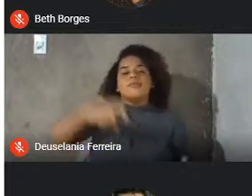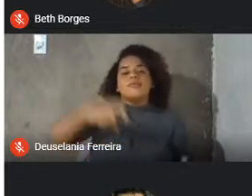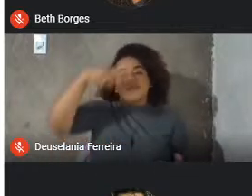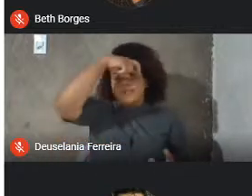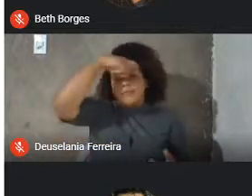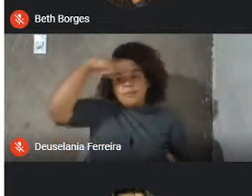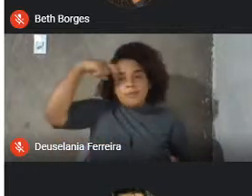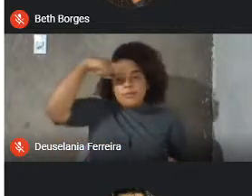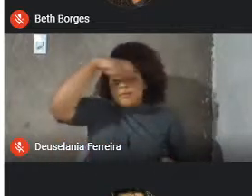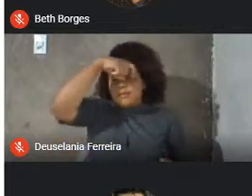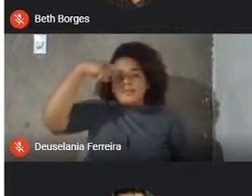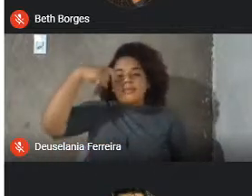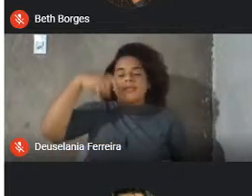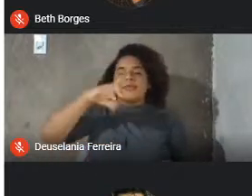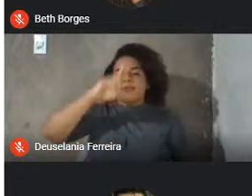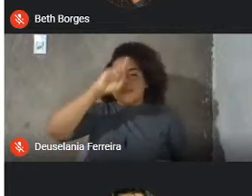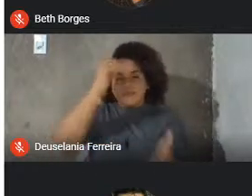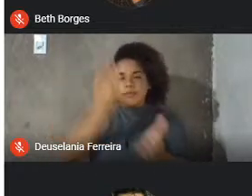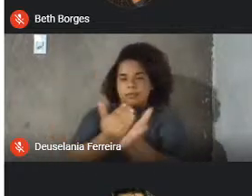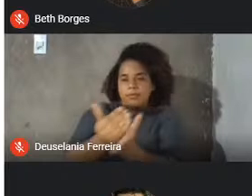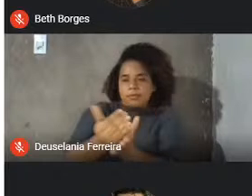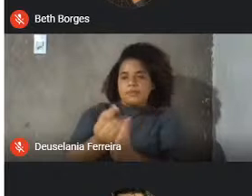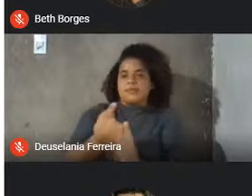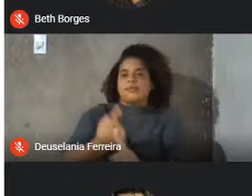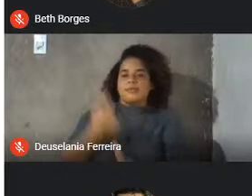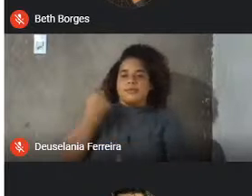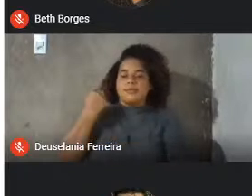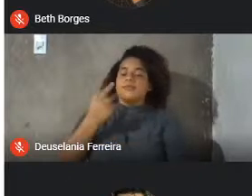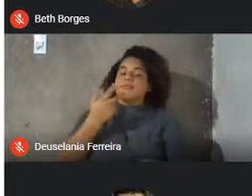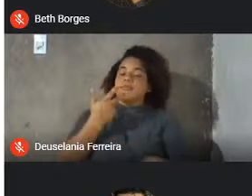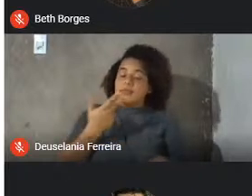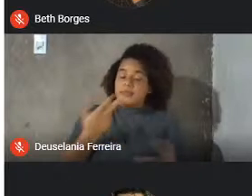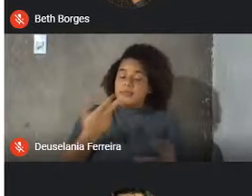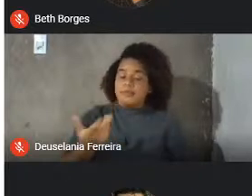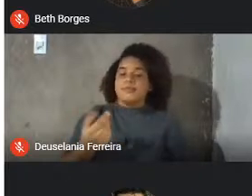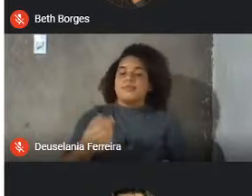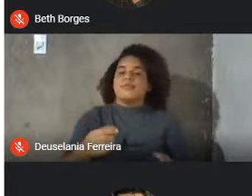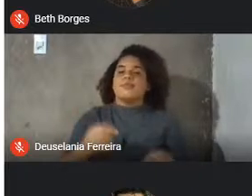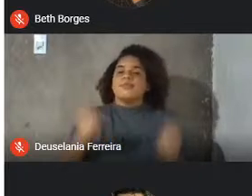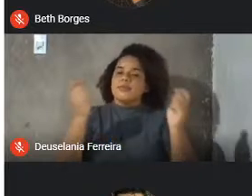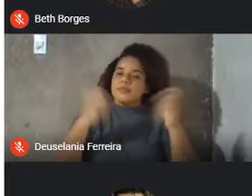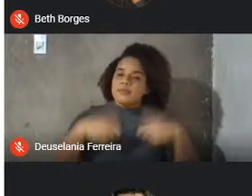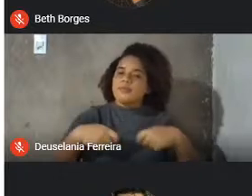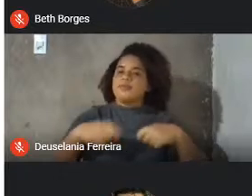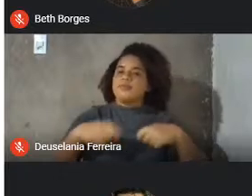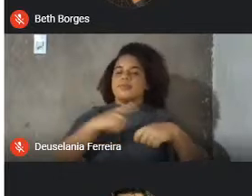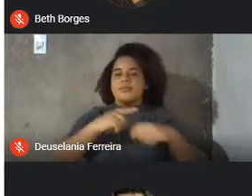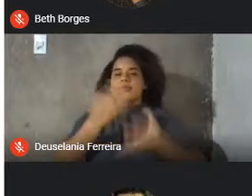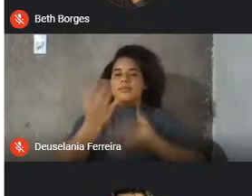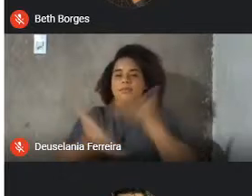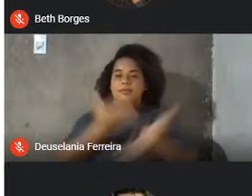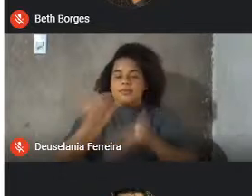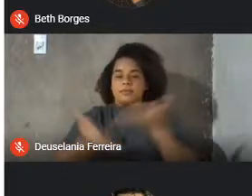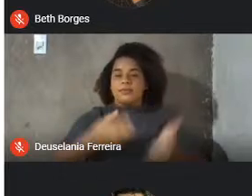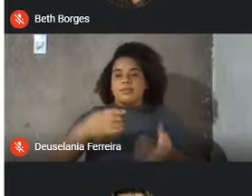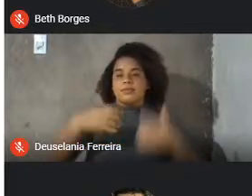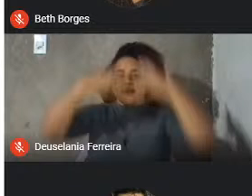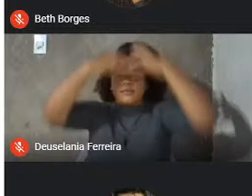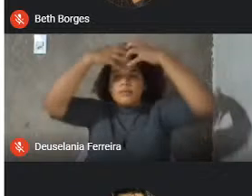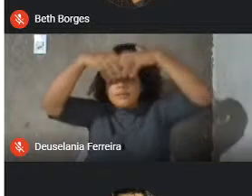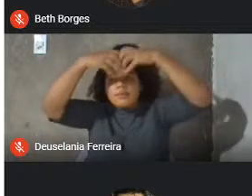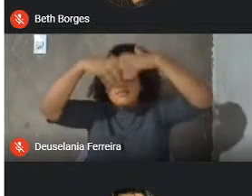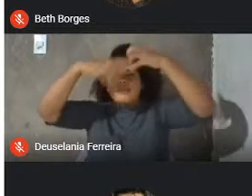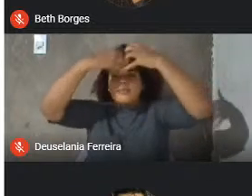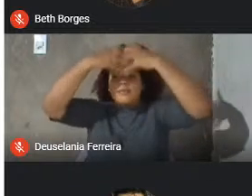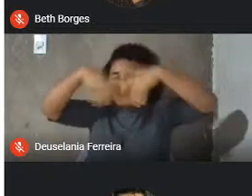falei, dentro do esquema, nós conseguimos elevar, como eu disse, até 85%. Alguns estudos que não são ainda